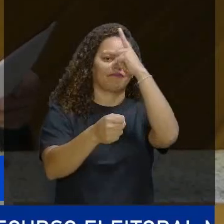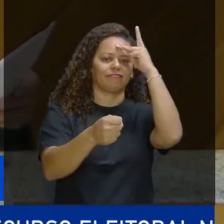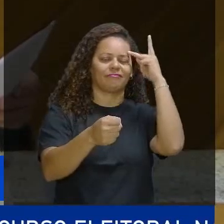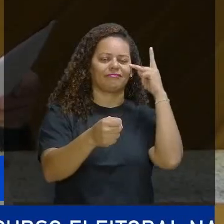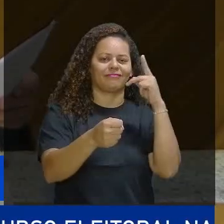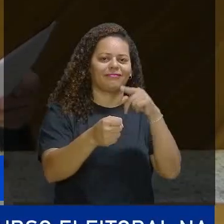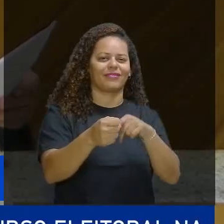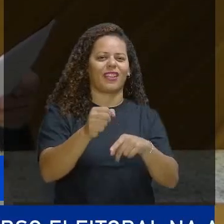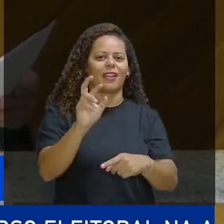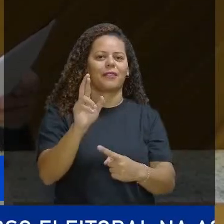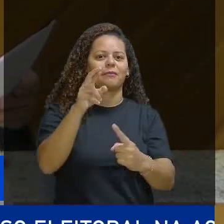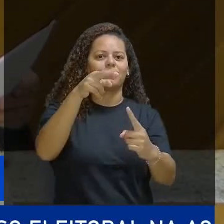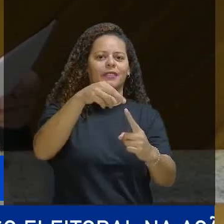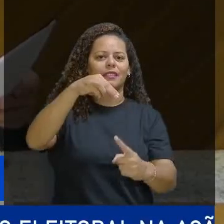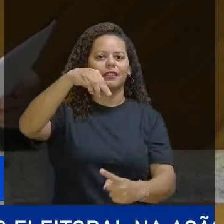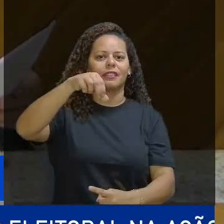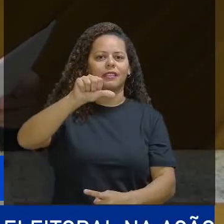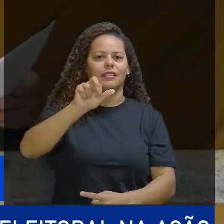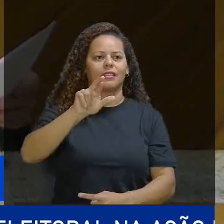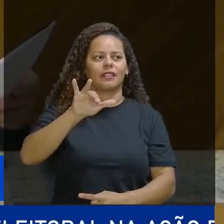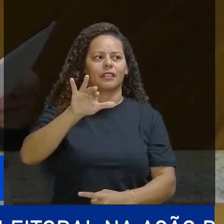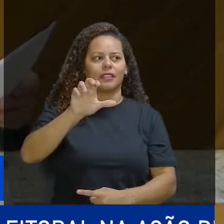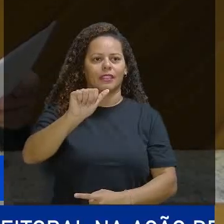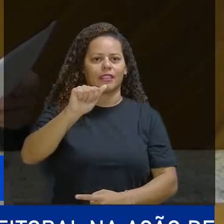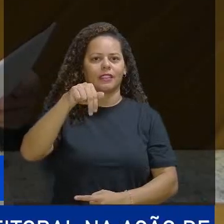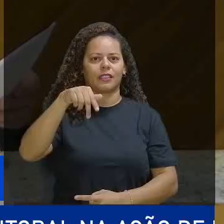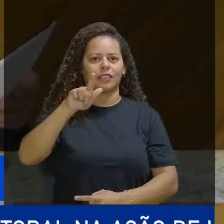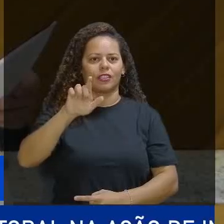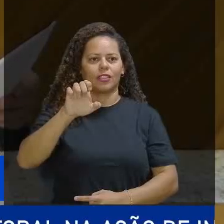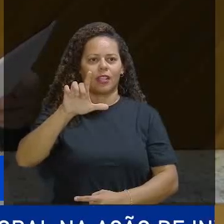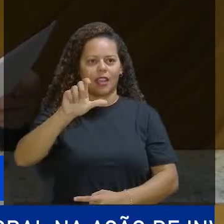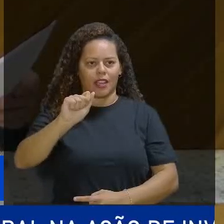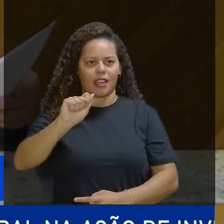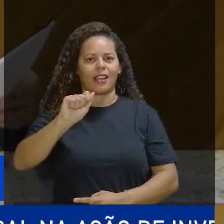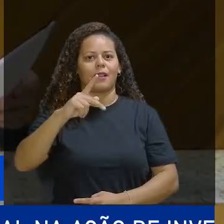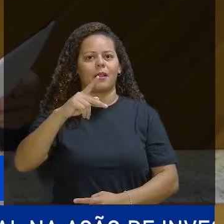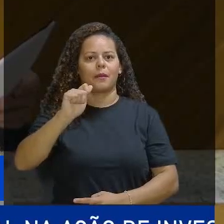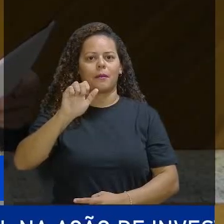do Amapá, a Maria Ângela Paz Leme Nogueira.